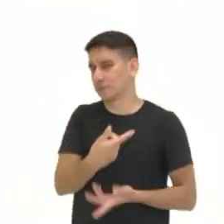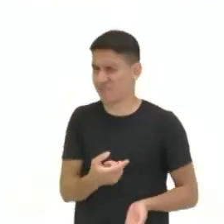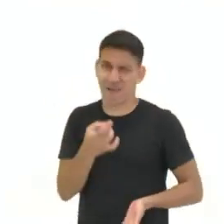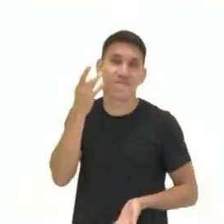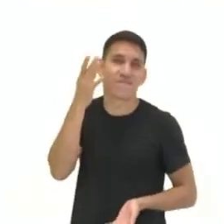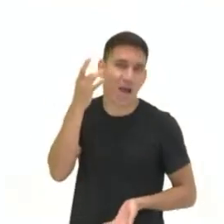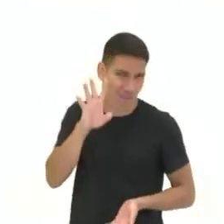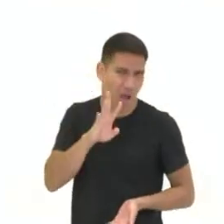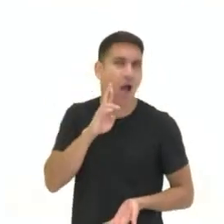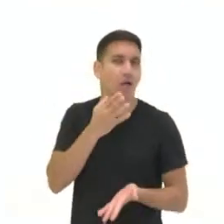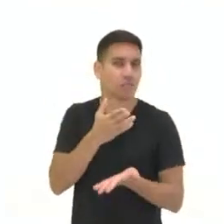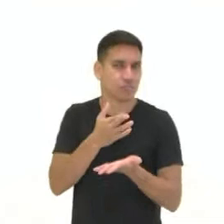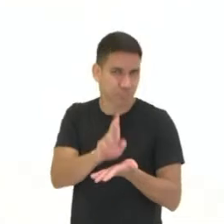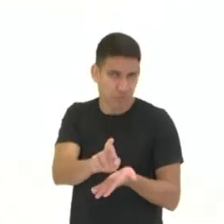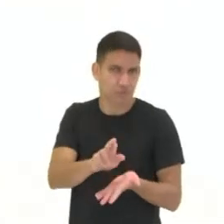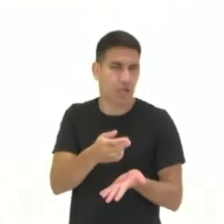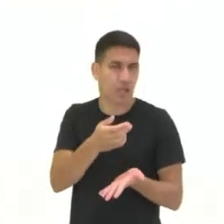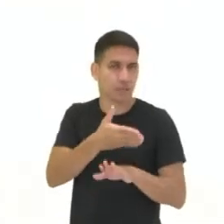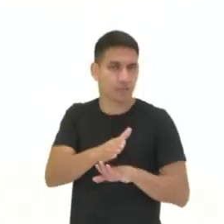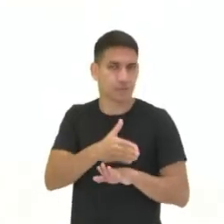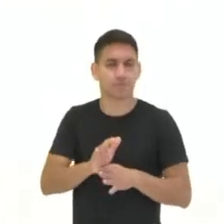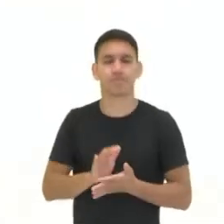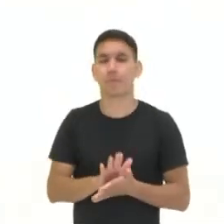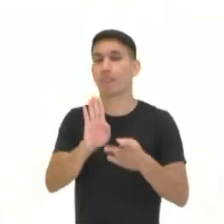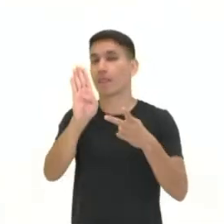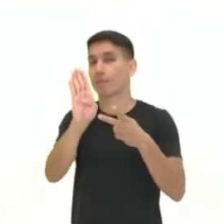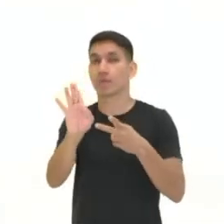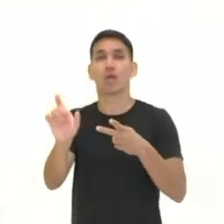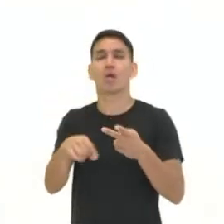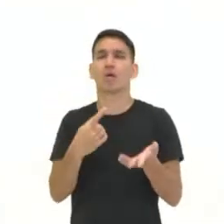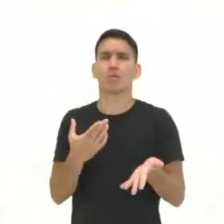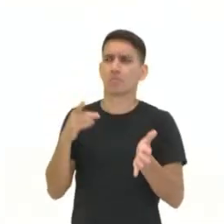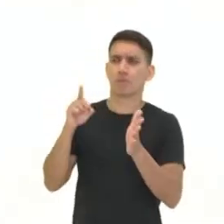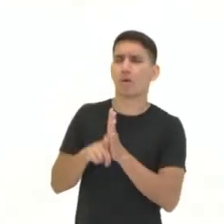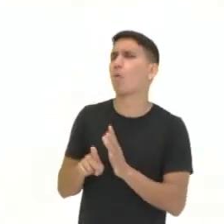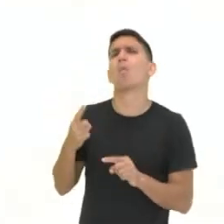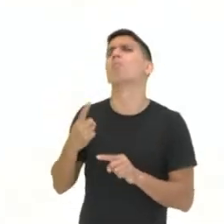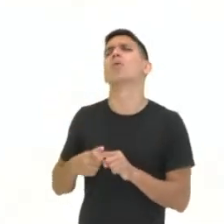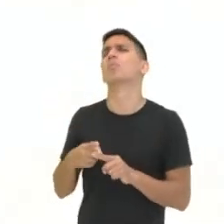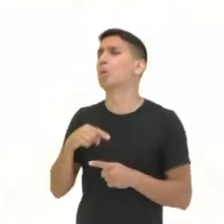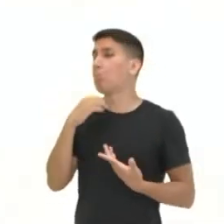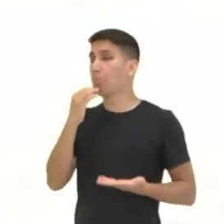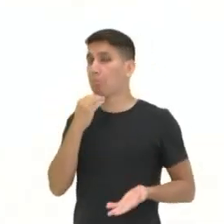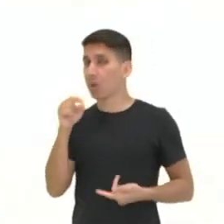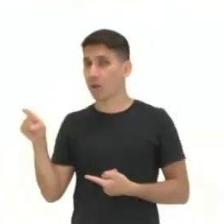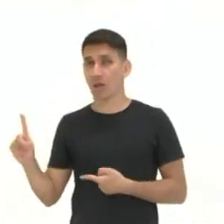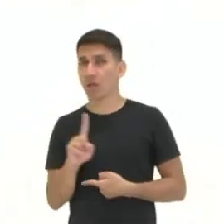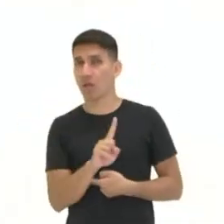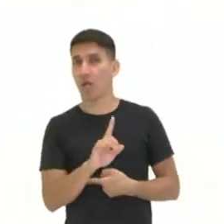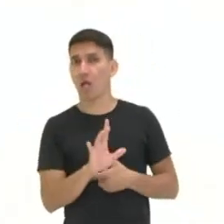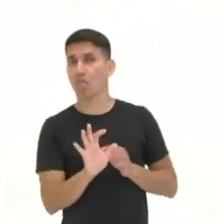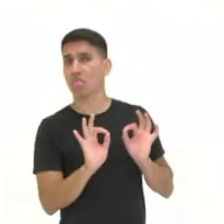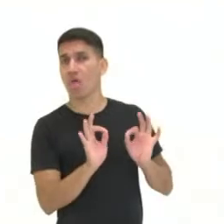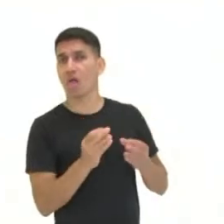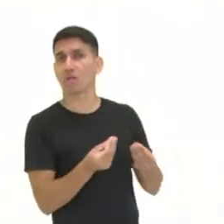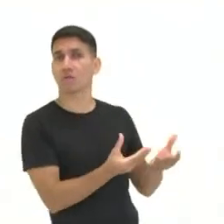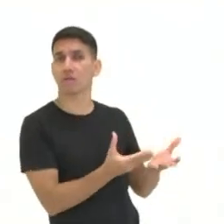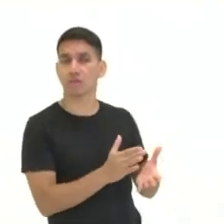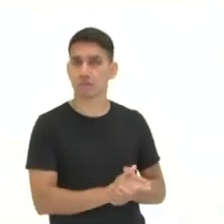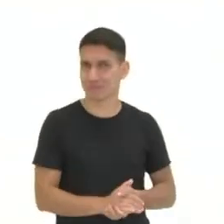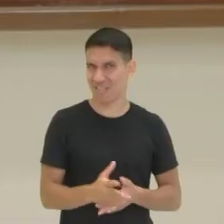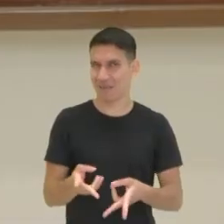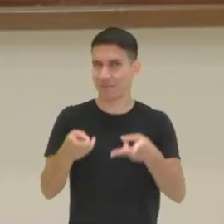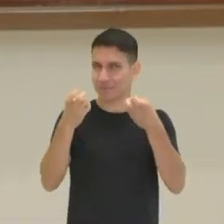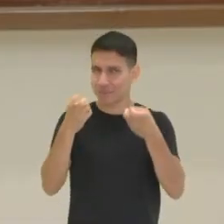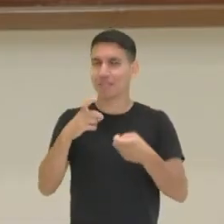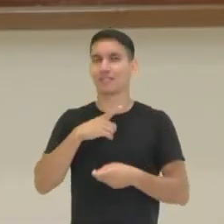para vocês treinarem a escrita. E na letra B, por que ele não foi atendido pela vendedora? Então, observem que também a gente deixou aqui